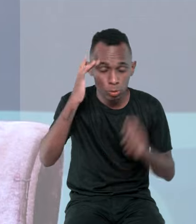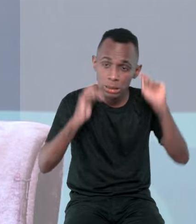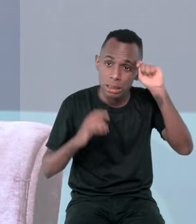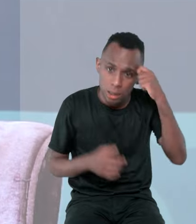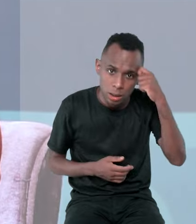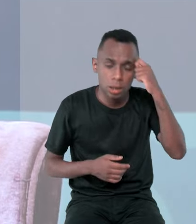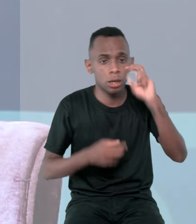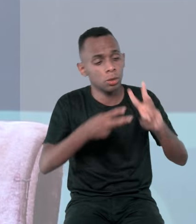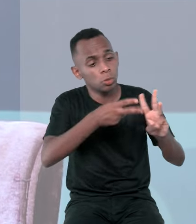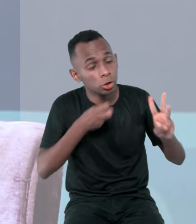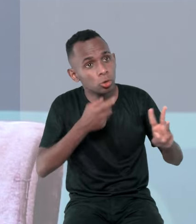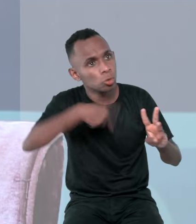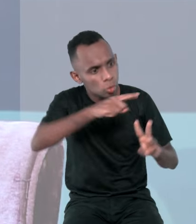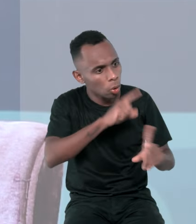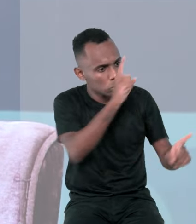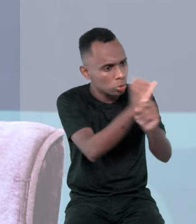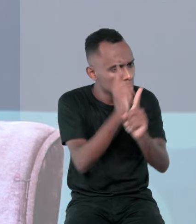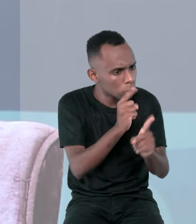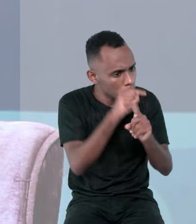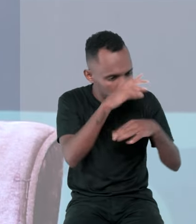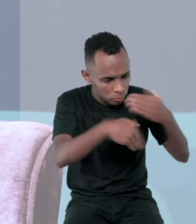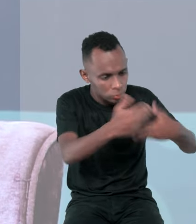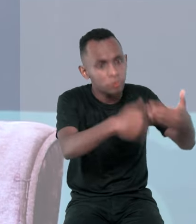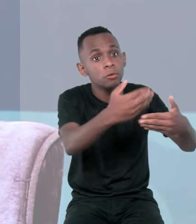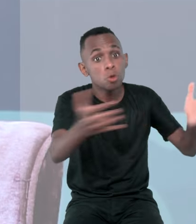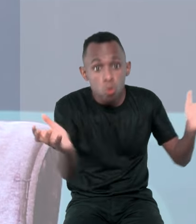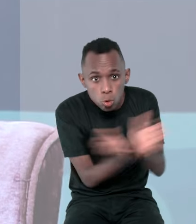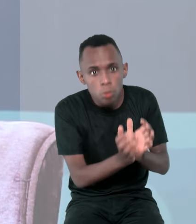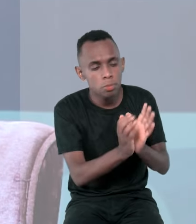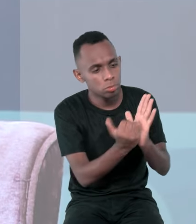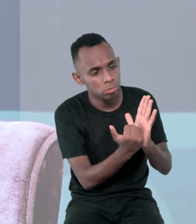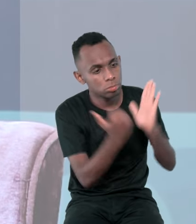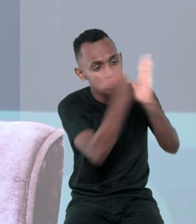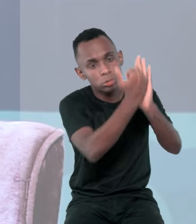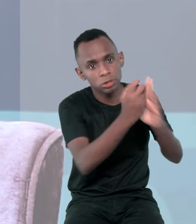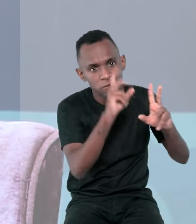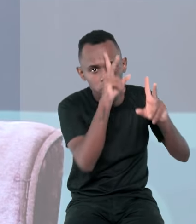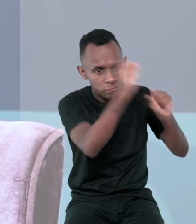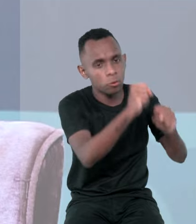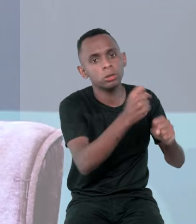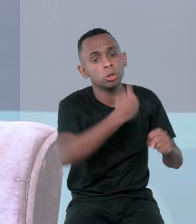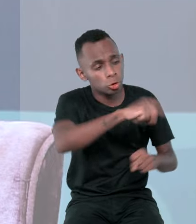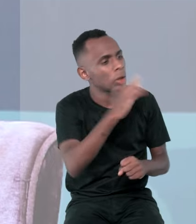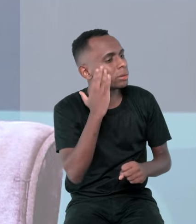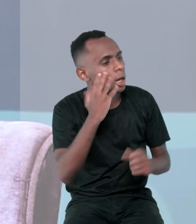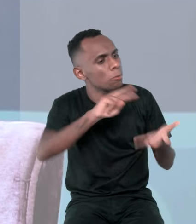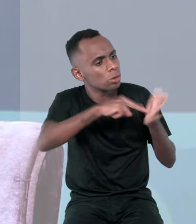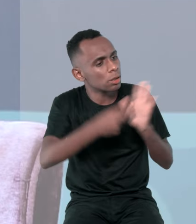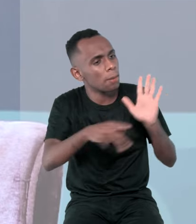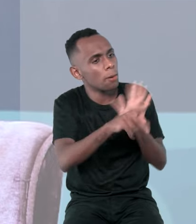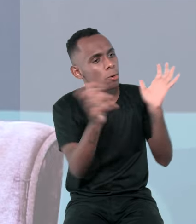negras, indígenas, a gente está se achando. E coletivamente, a gente sabe o sentido do